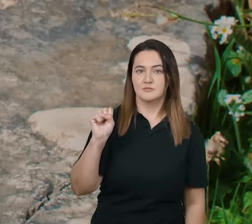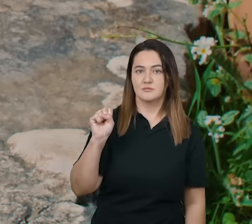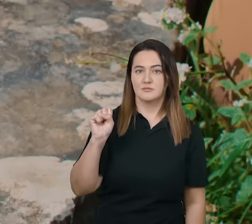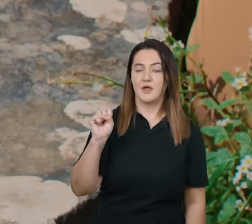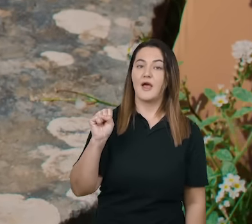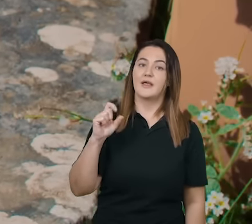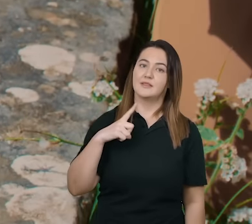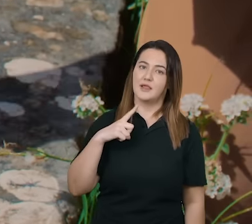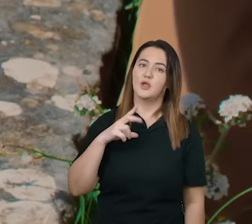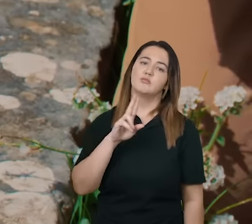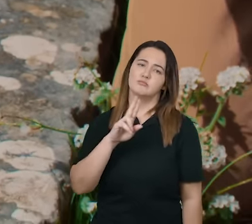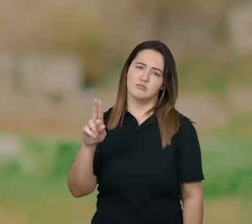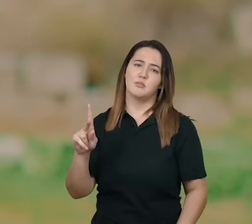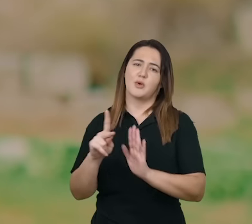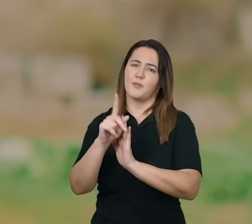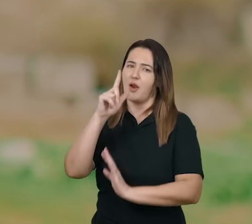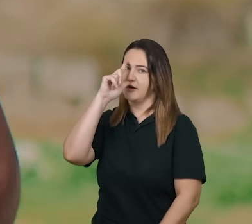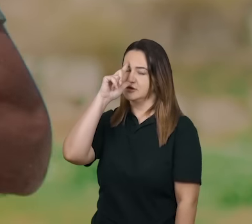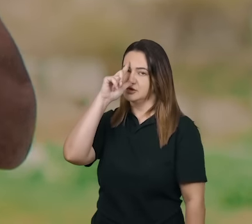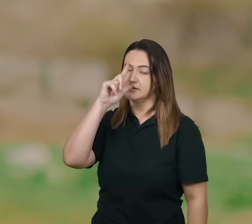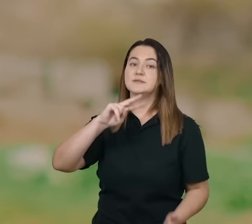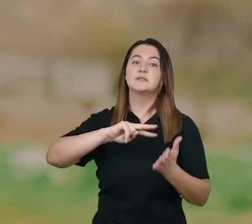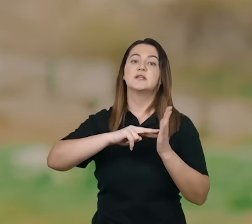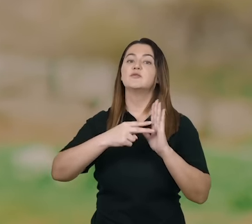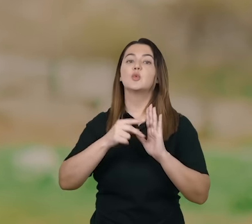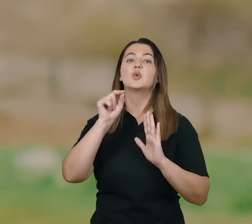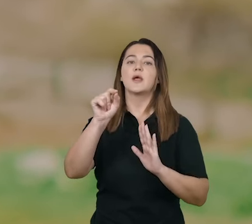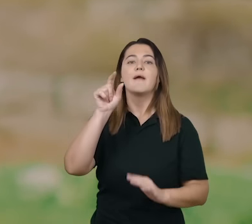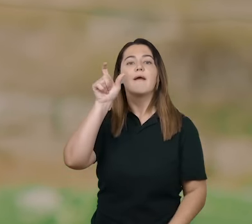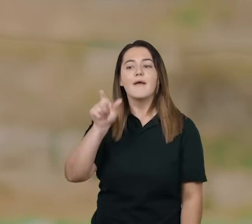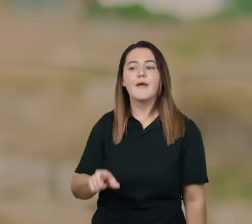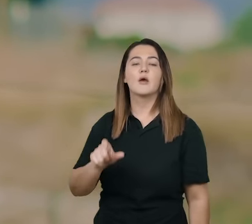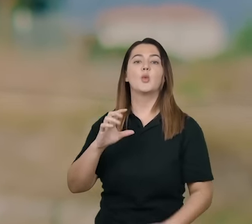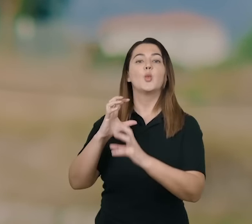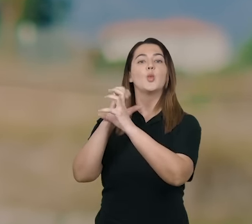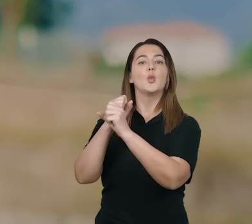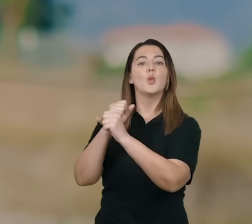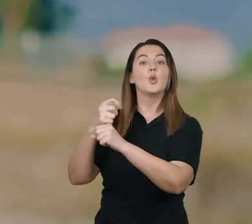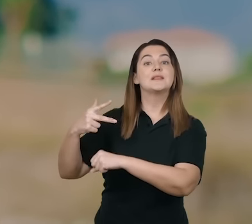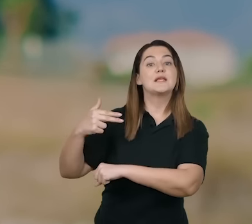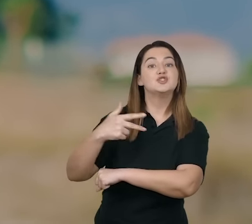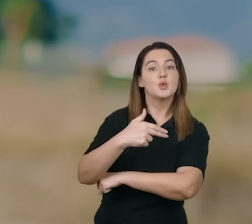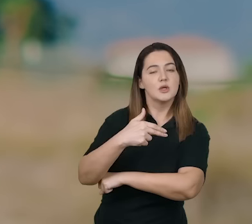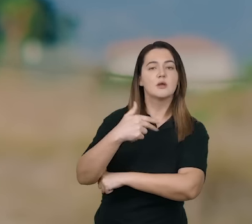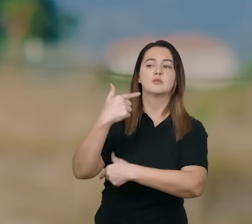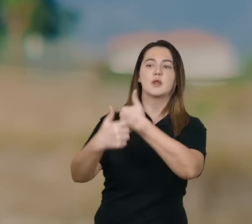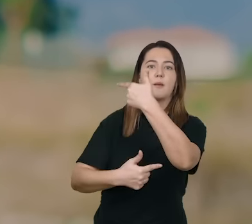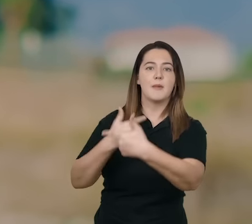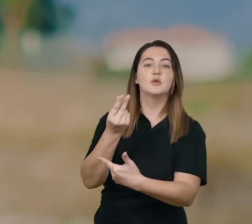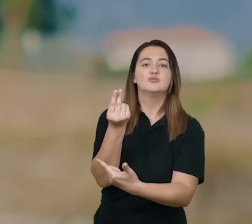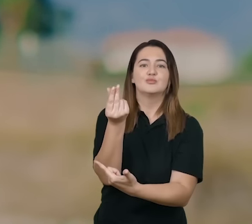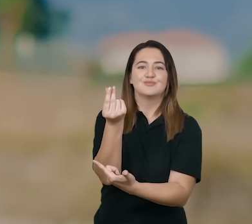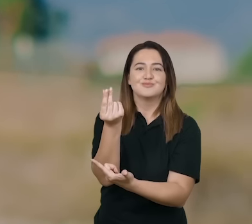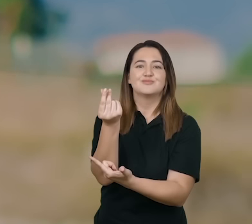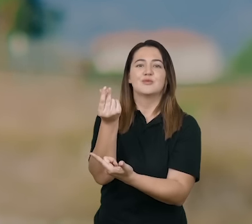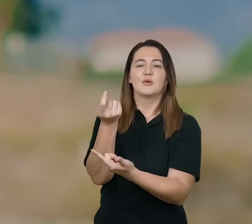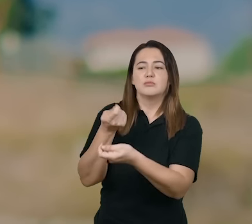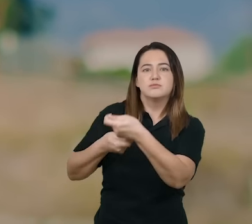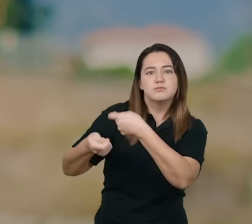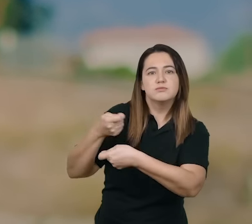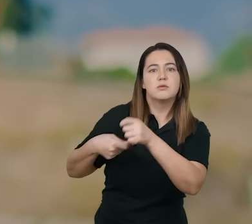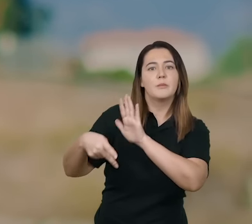pro aiditeli, que seria o ecônomo, o tesoureiro, aquele que toma conta das